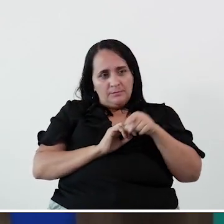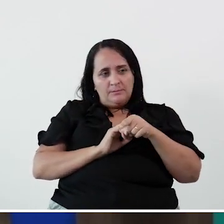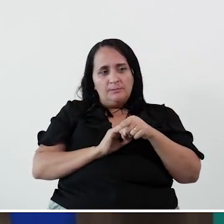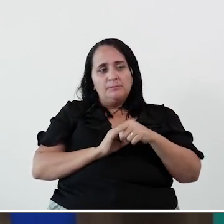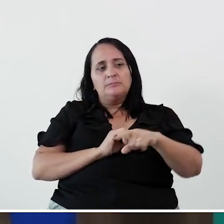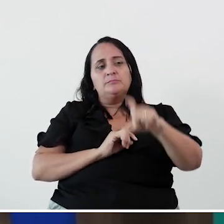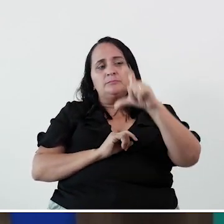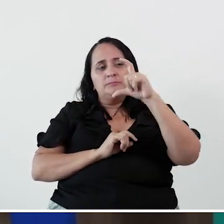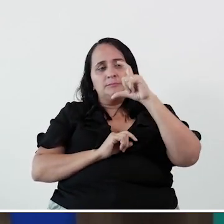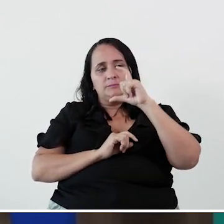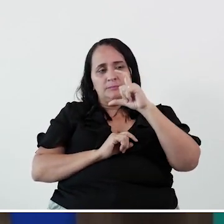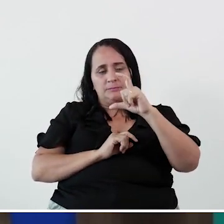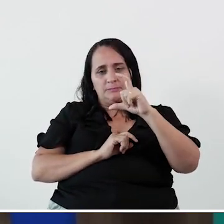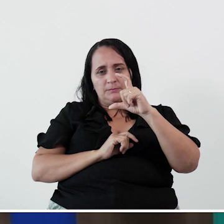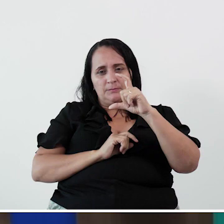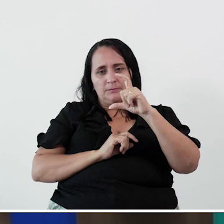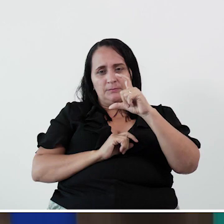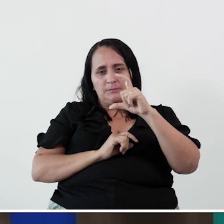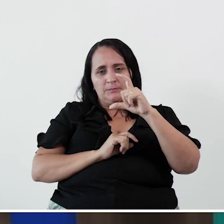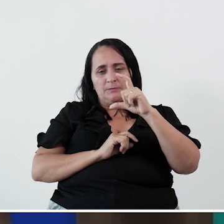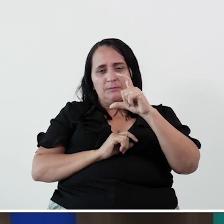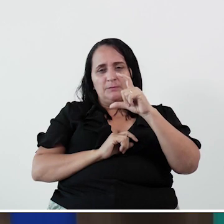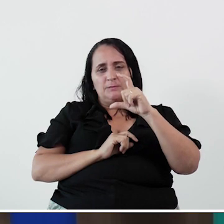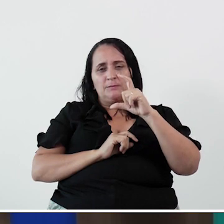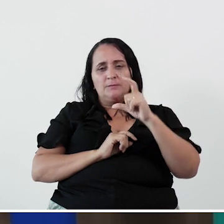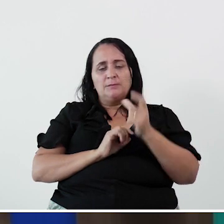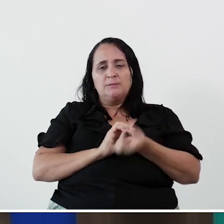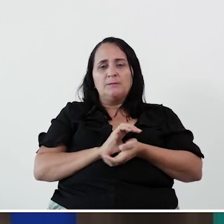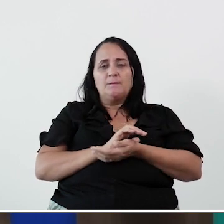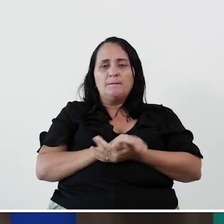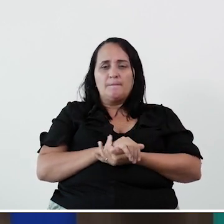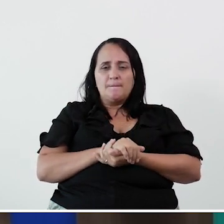chaves, repito colchetes.